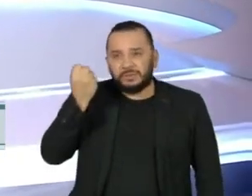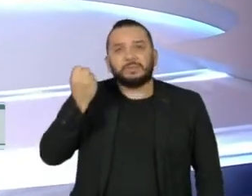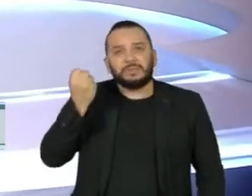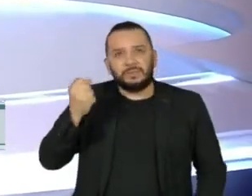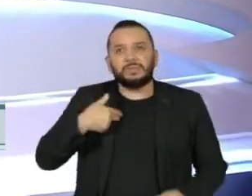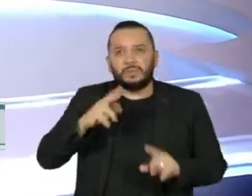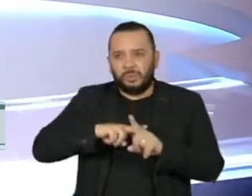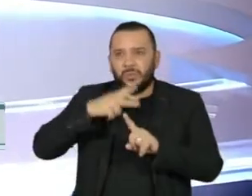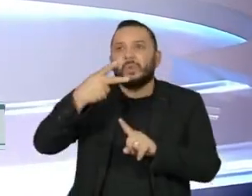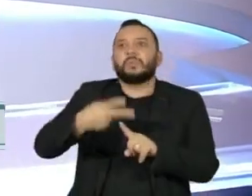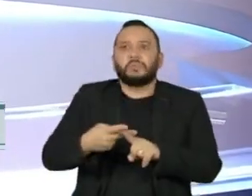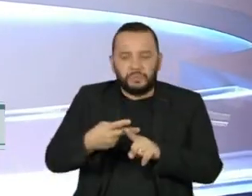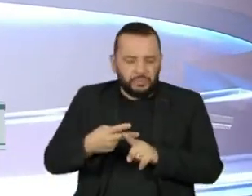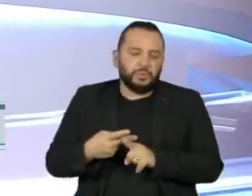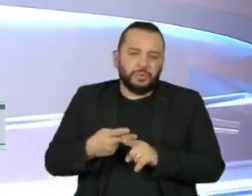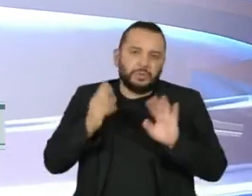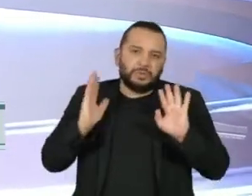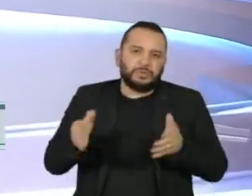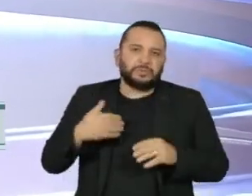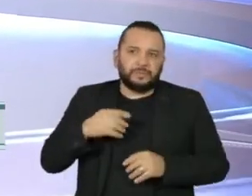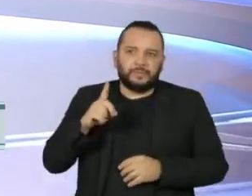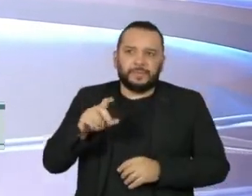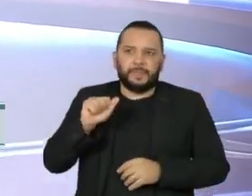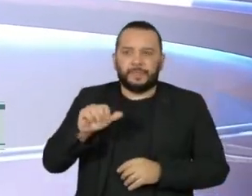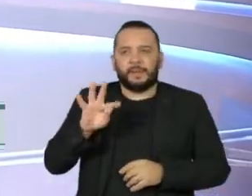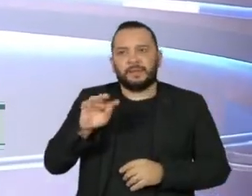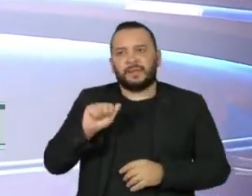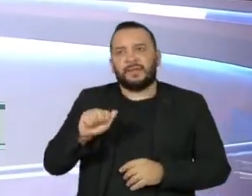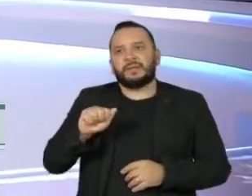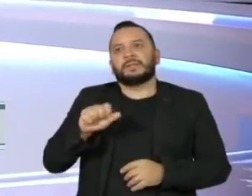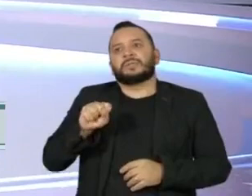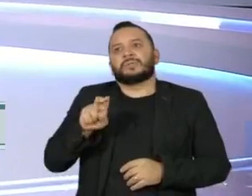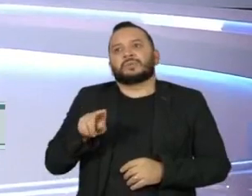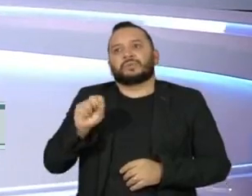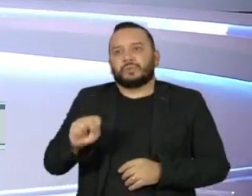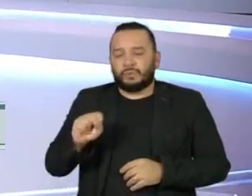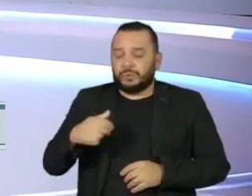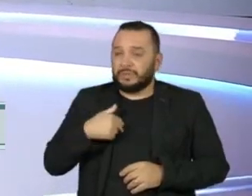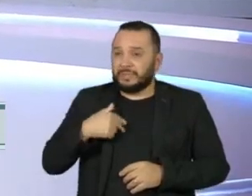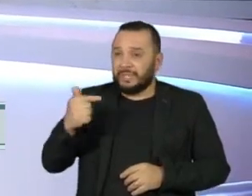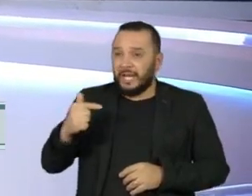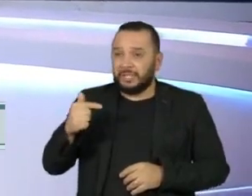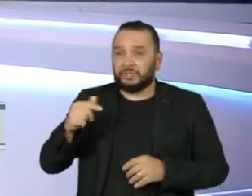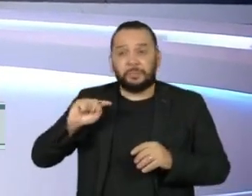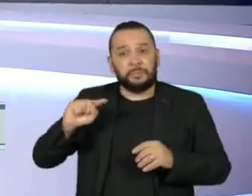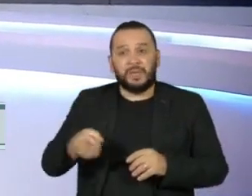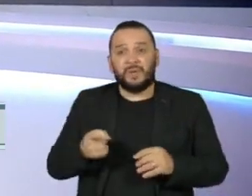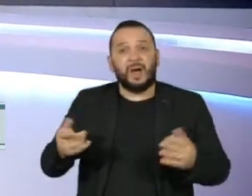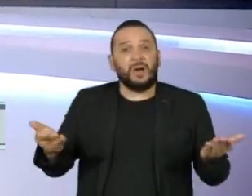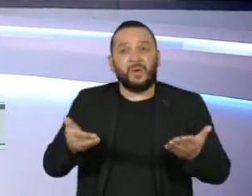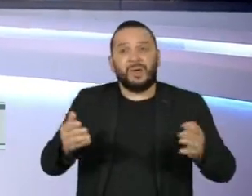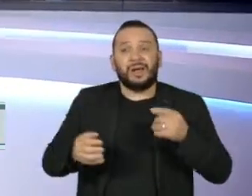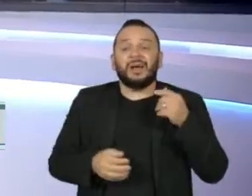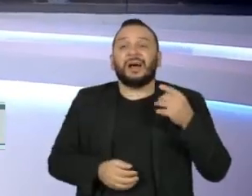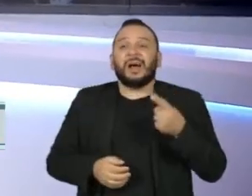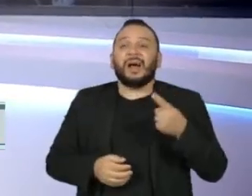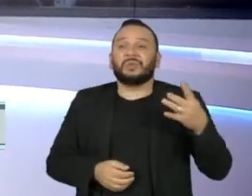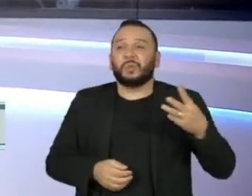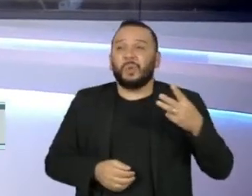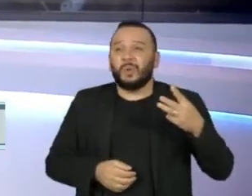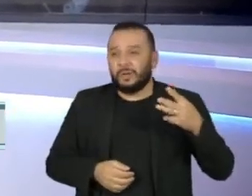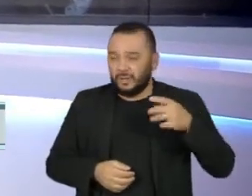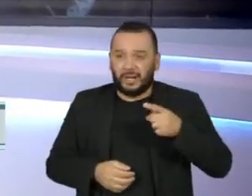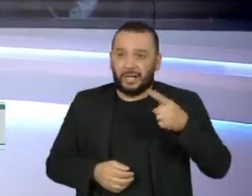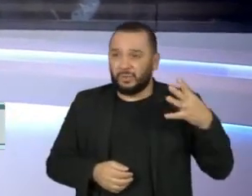20 anos, segundo o DataSUS. Passou de 7 mil para 14 mil, isso sem considerar a subnotificação. Eu conversei mais cedo